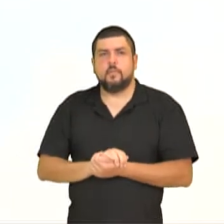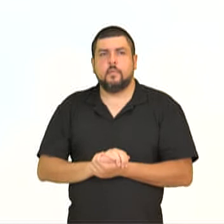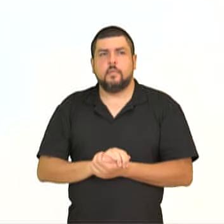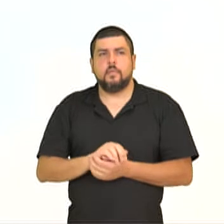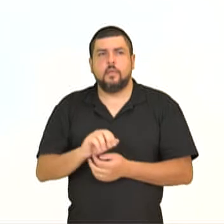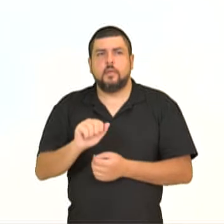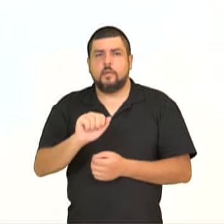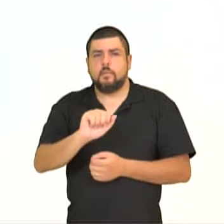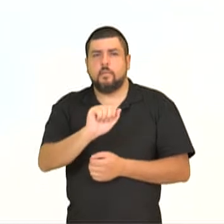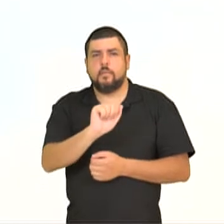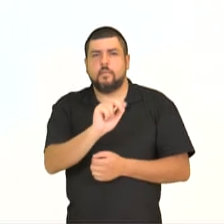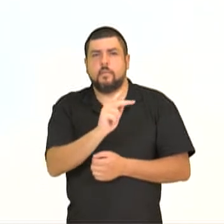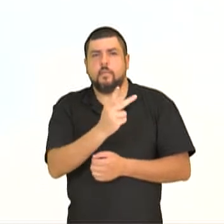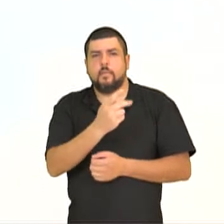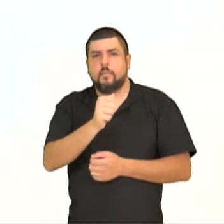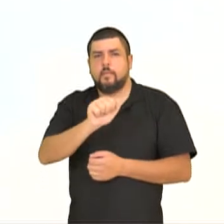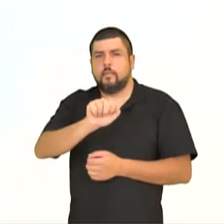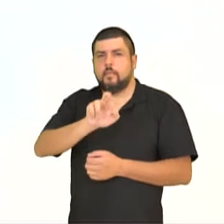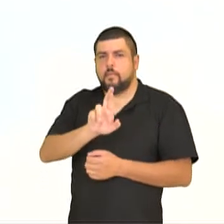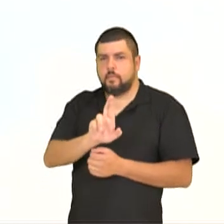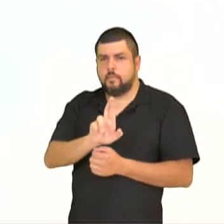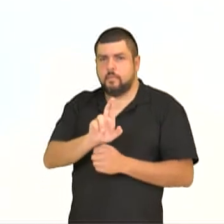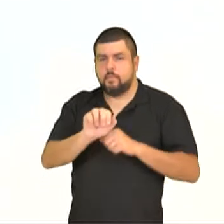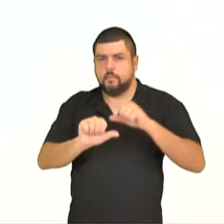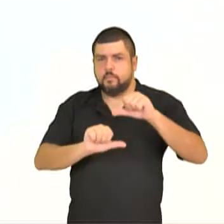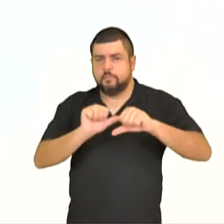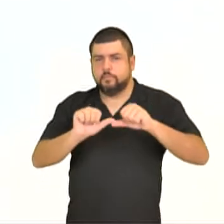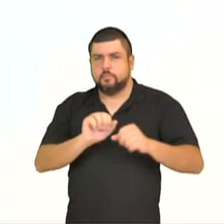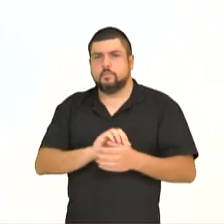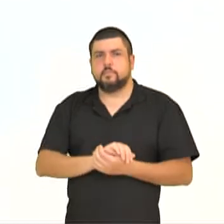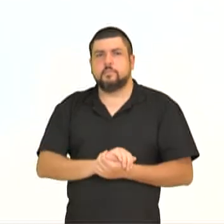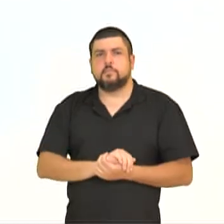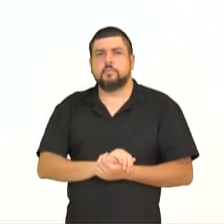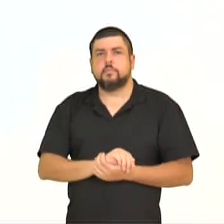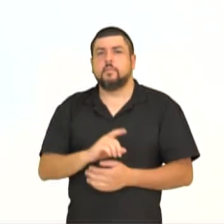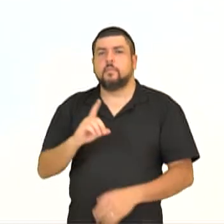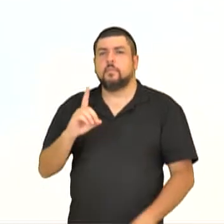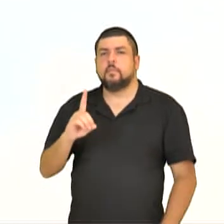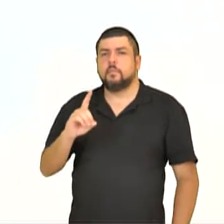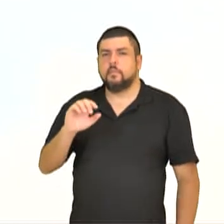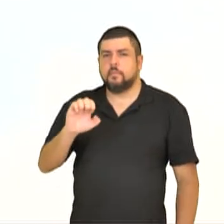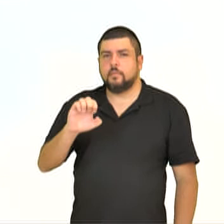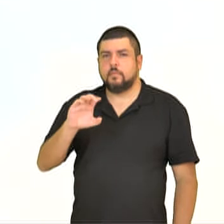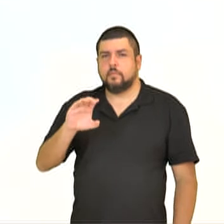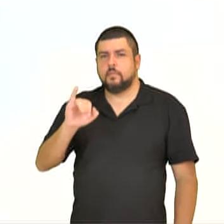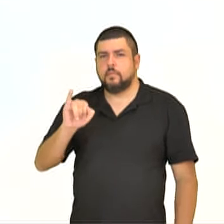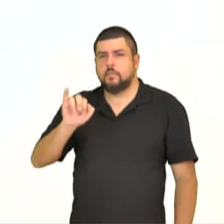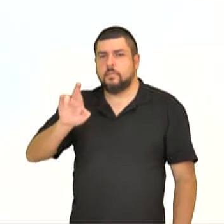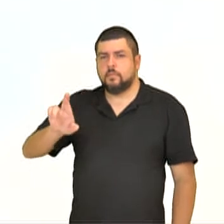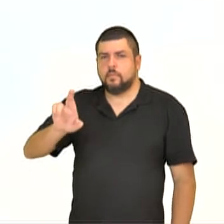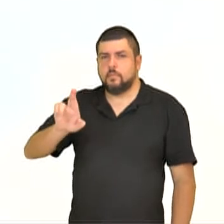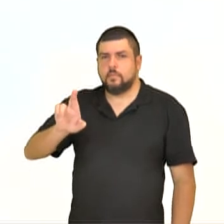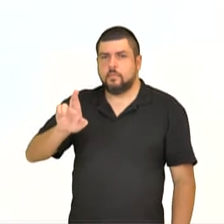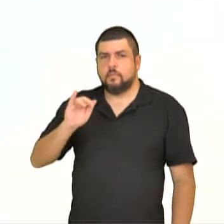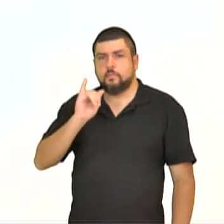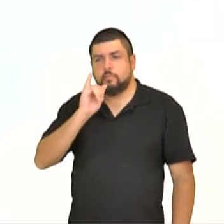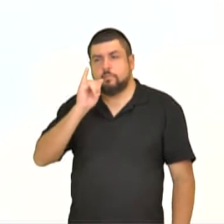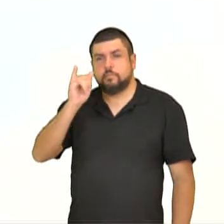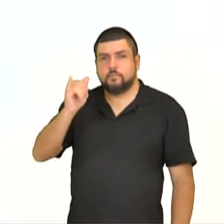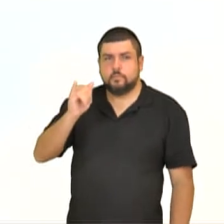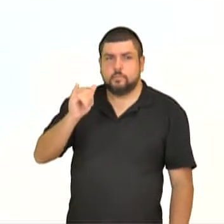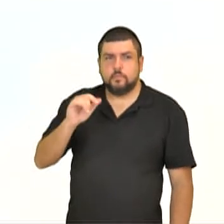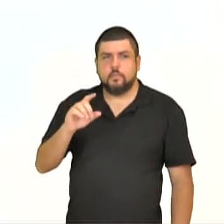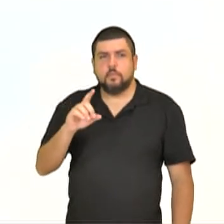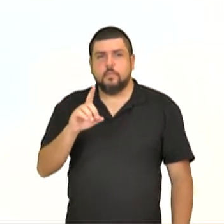para ar, haria. Decir, raiz dec. E muda